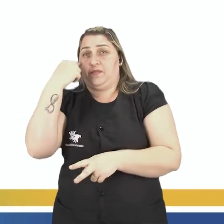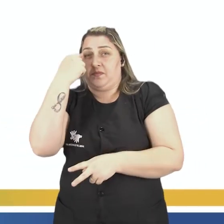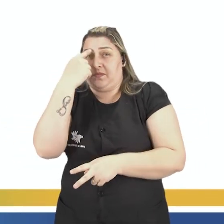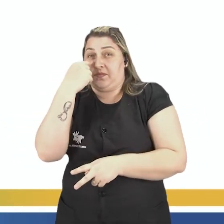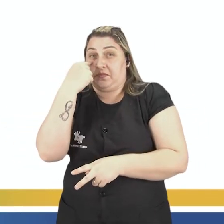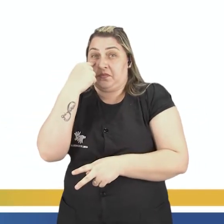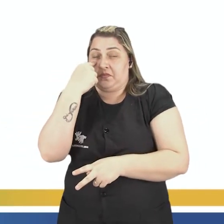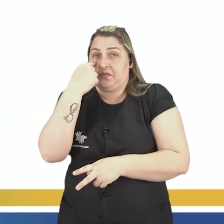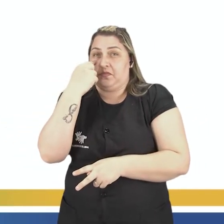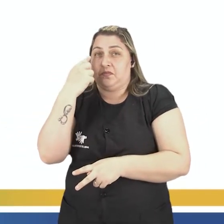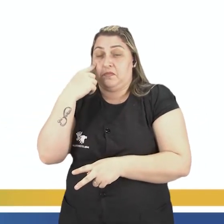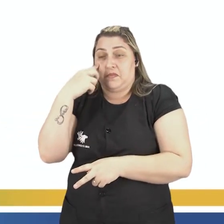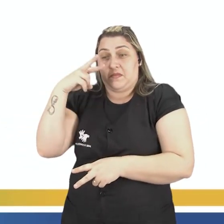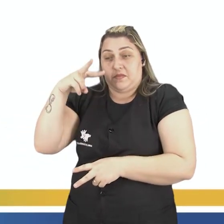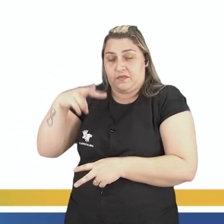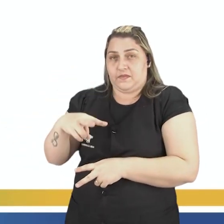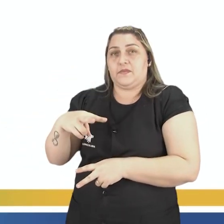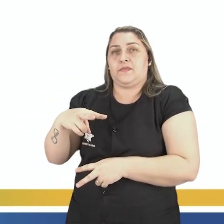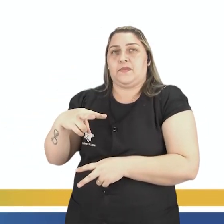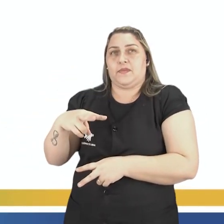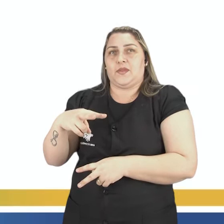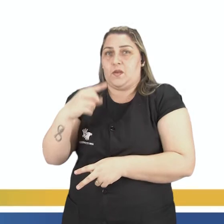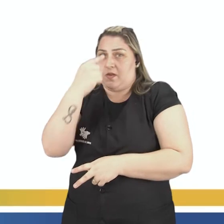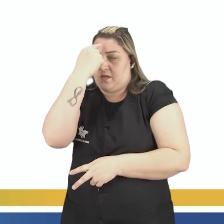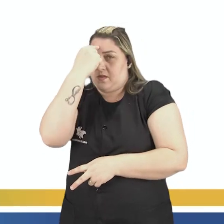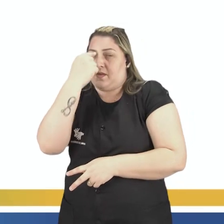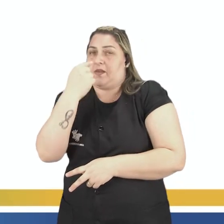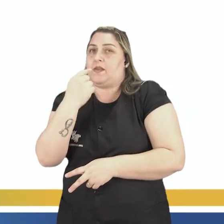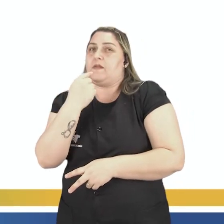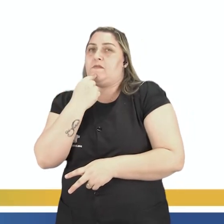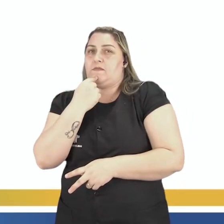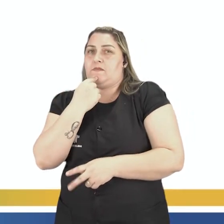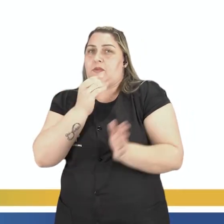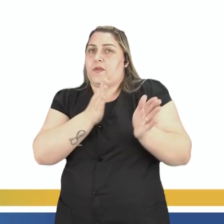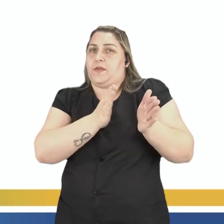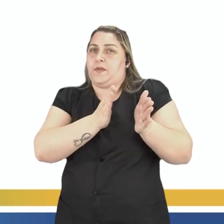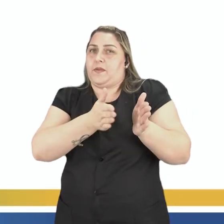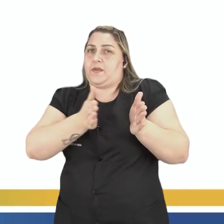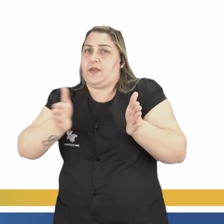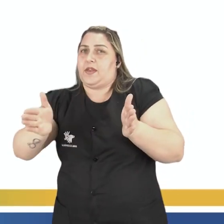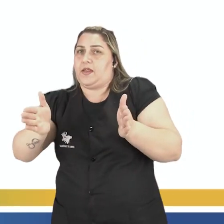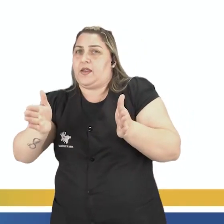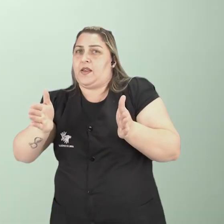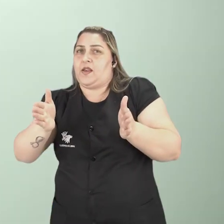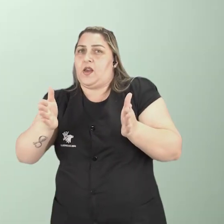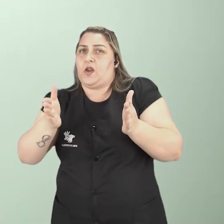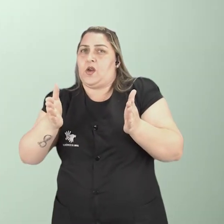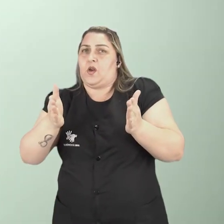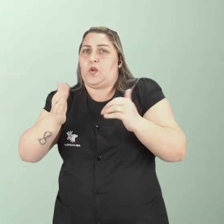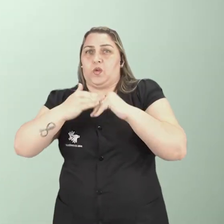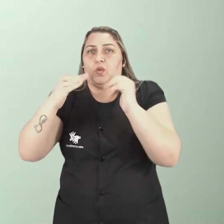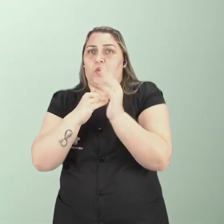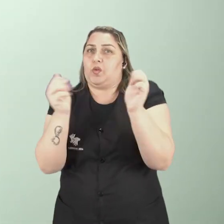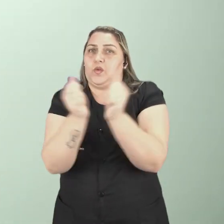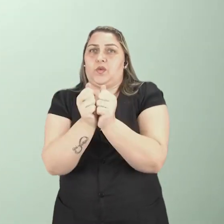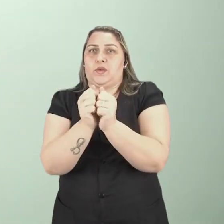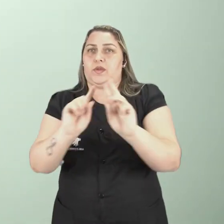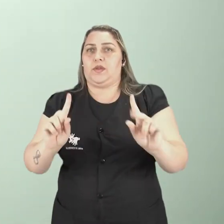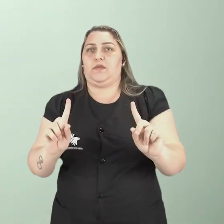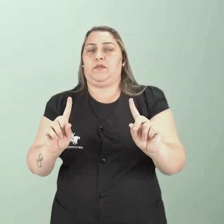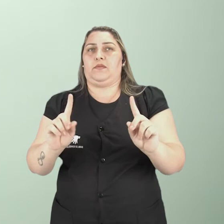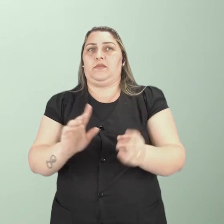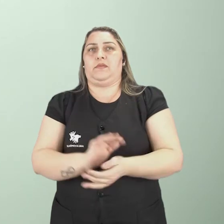eles observam, eles formam uma imagem por vez e não várias imagens de várias